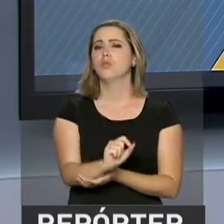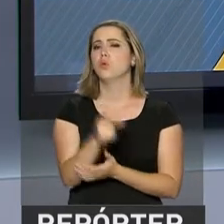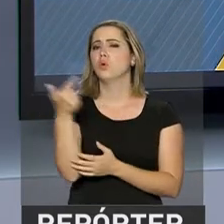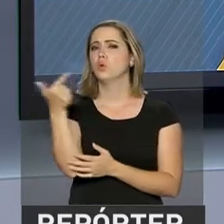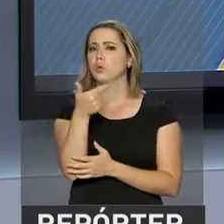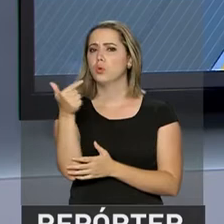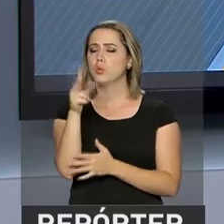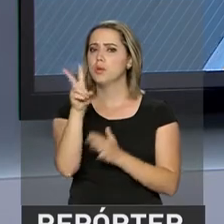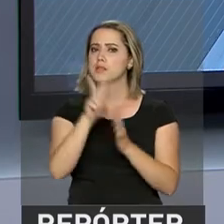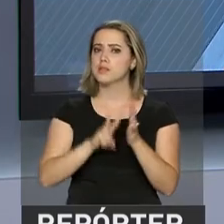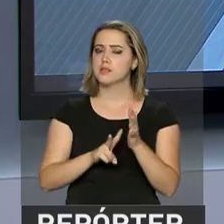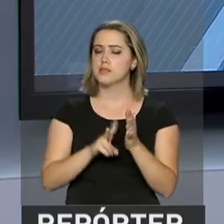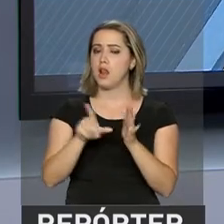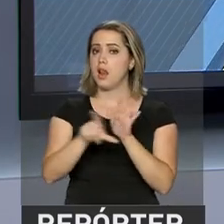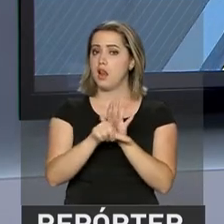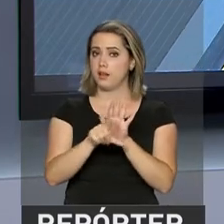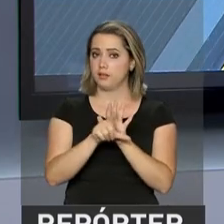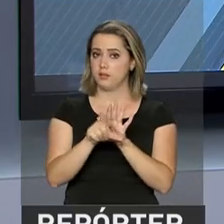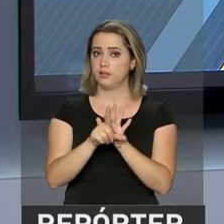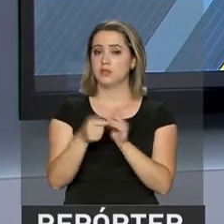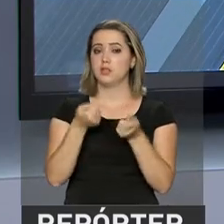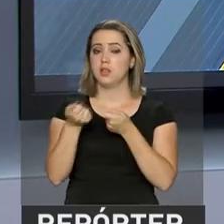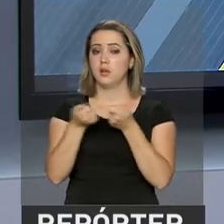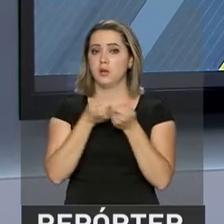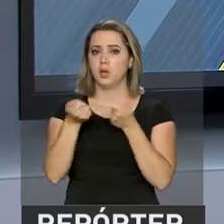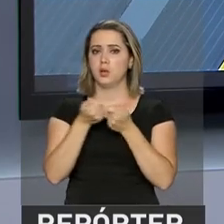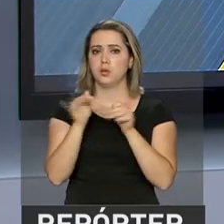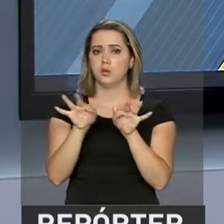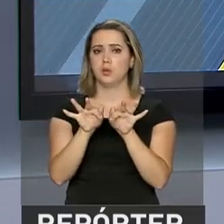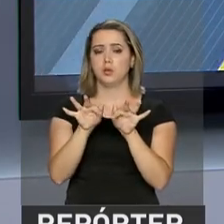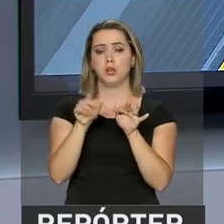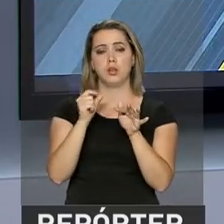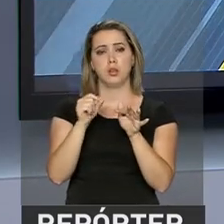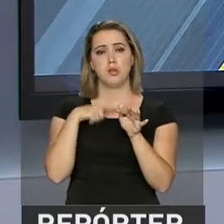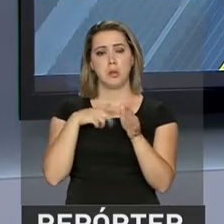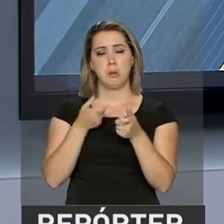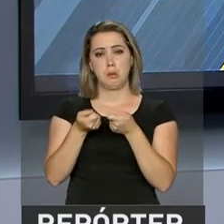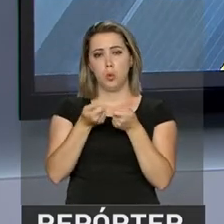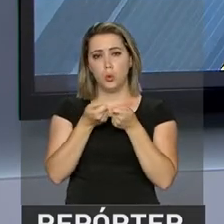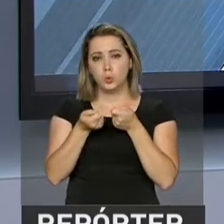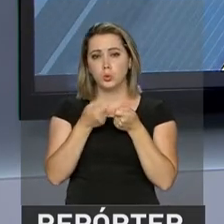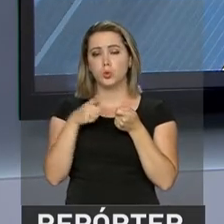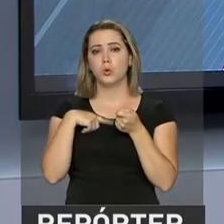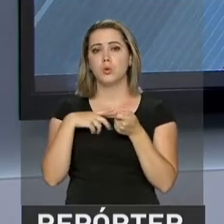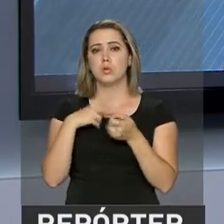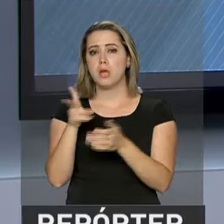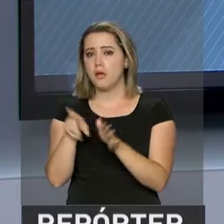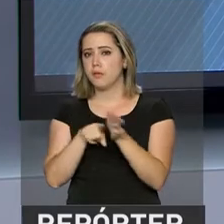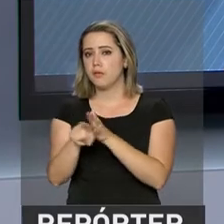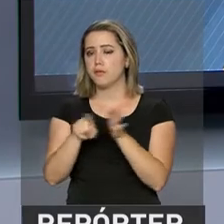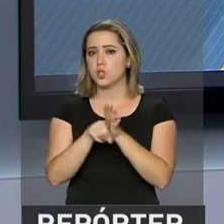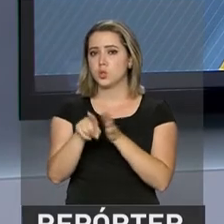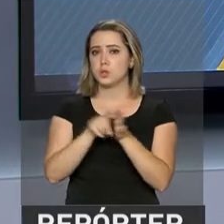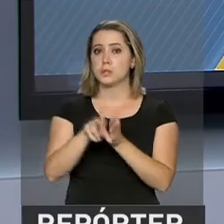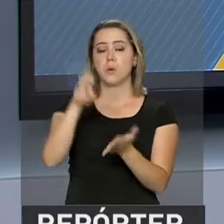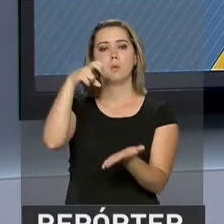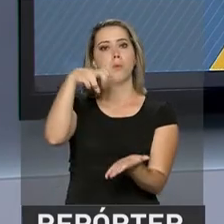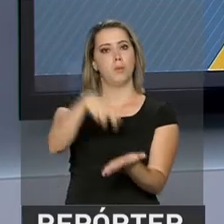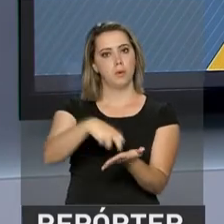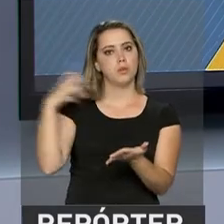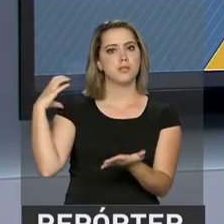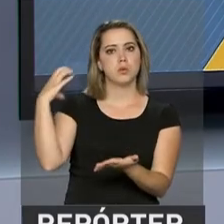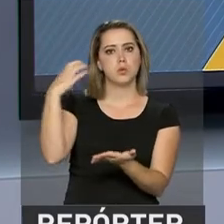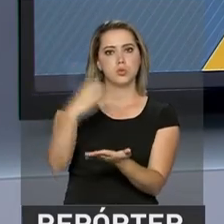que regulamentam e tornam mais rígidas a investigação e punição de crimes de exploração sexual